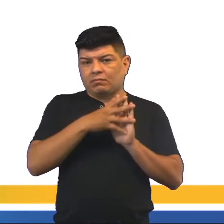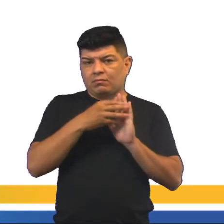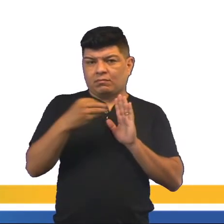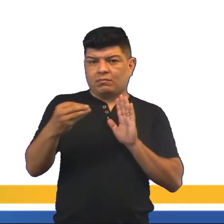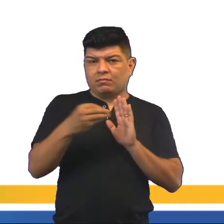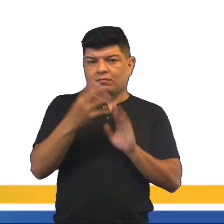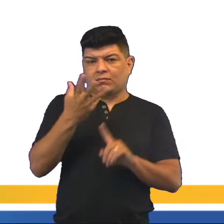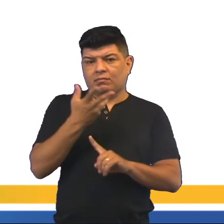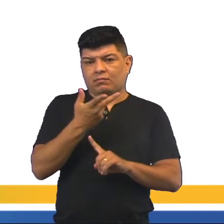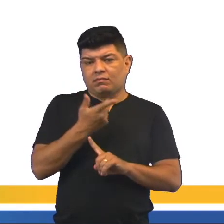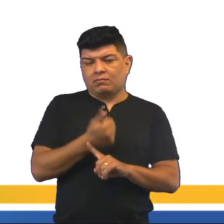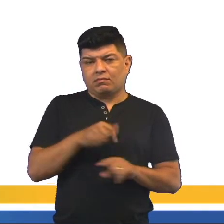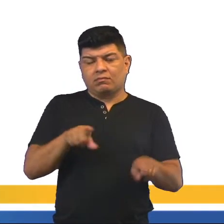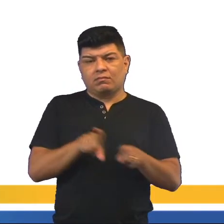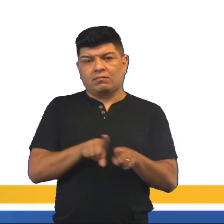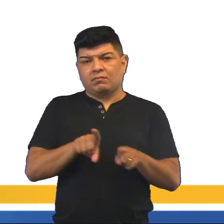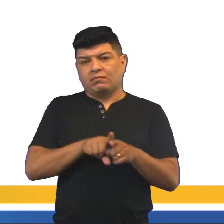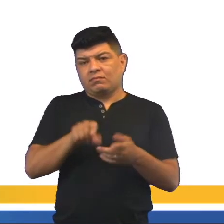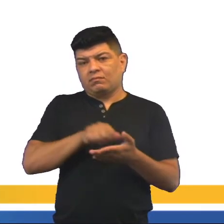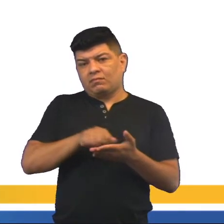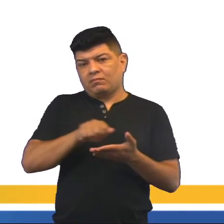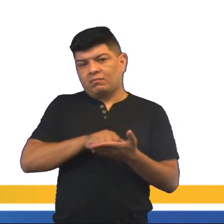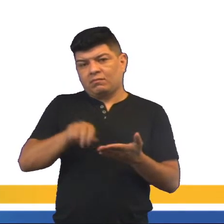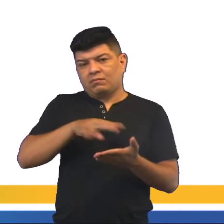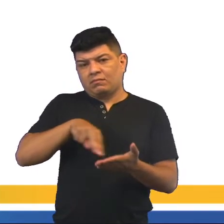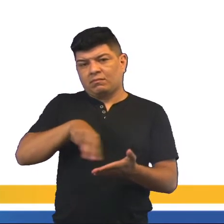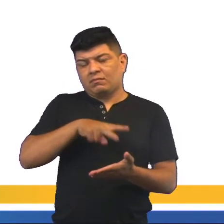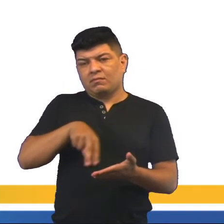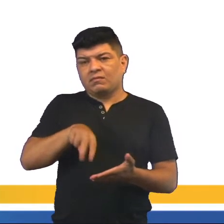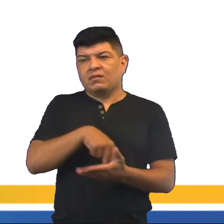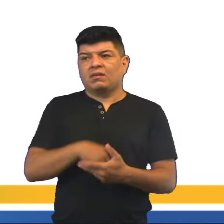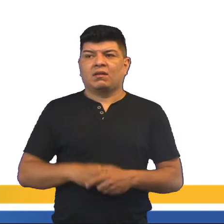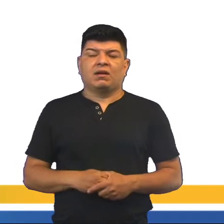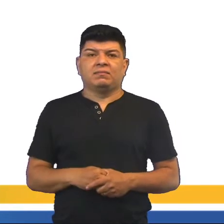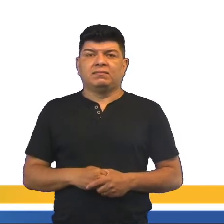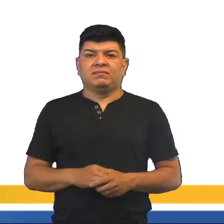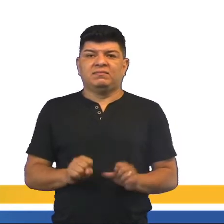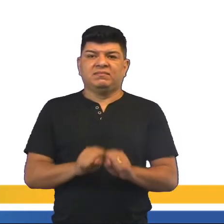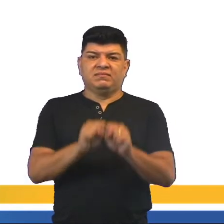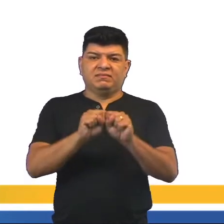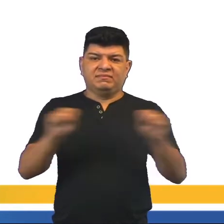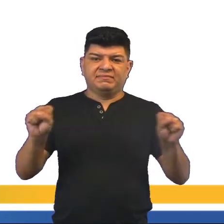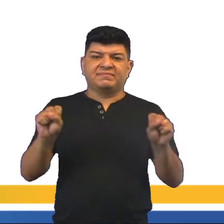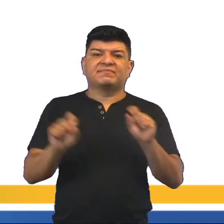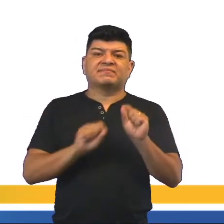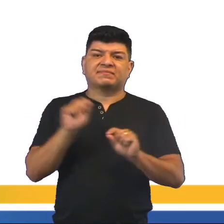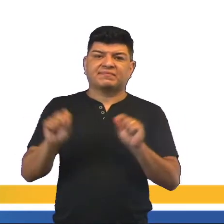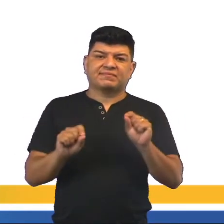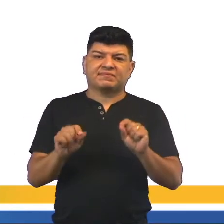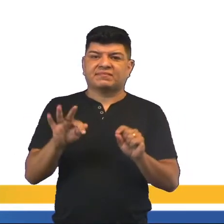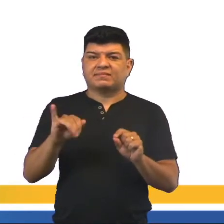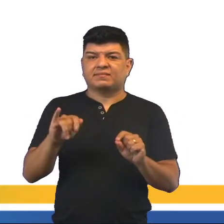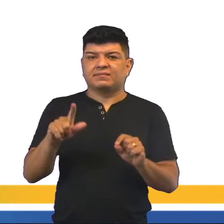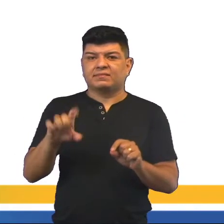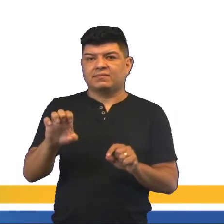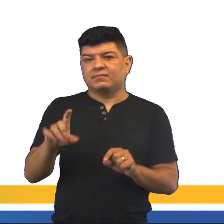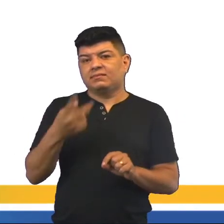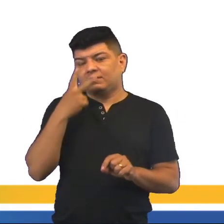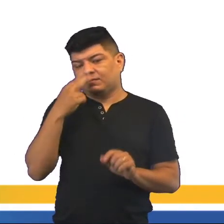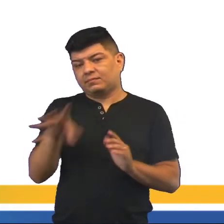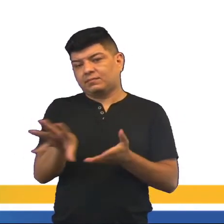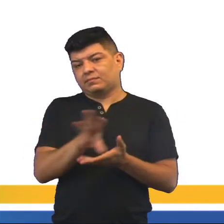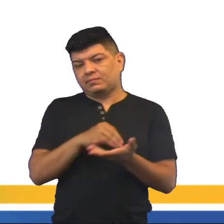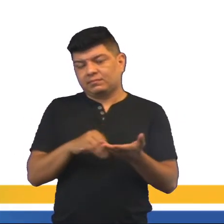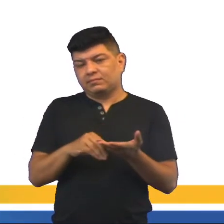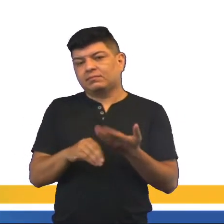coreografia, ou arte de escrever a dança, né? O sistema de Feuillet foi um instrumento